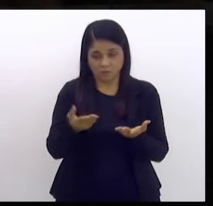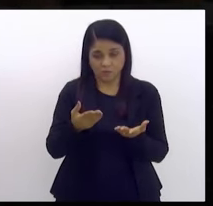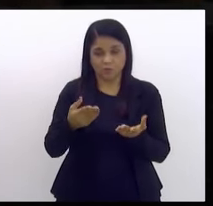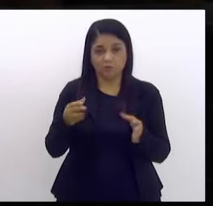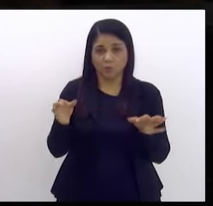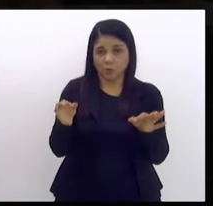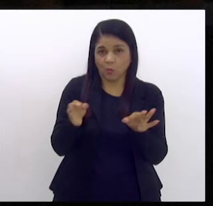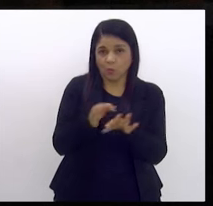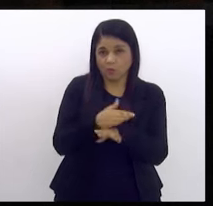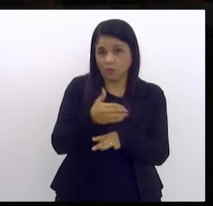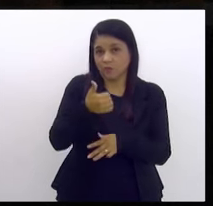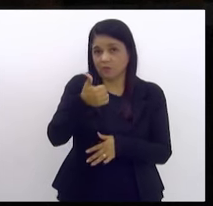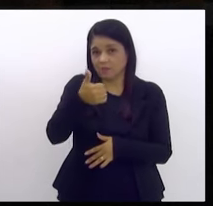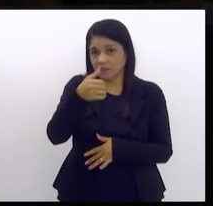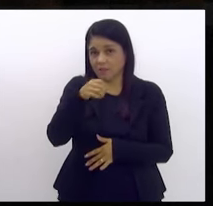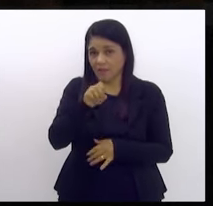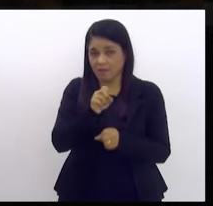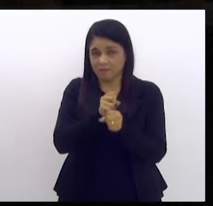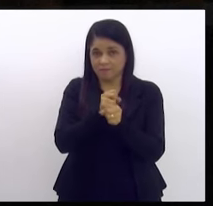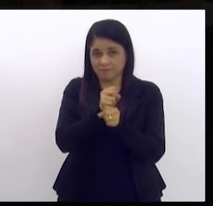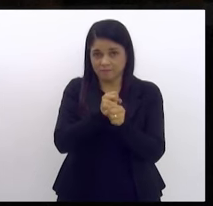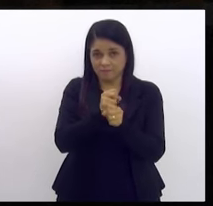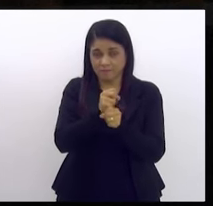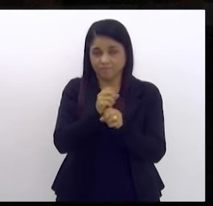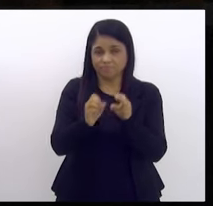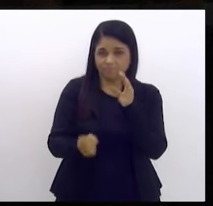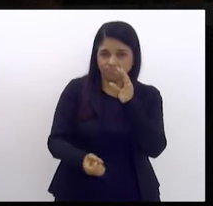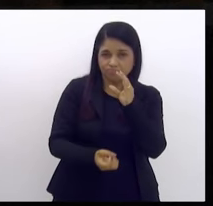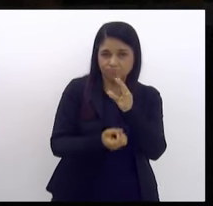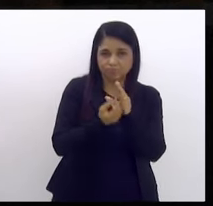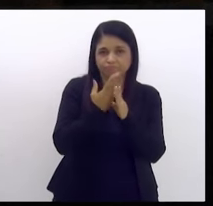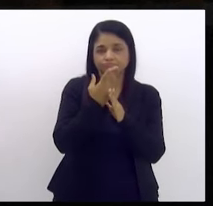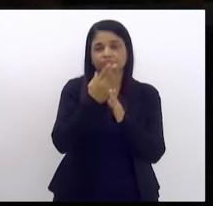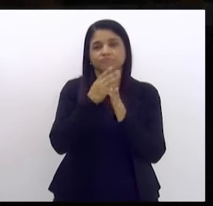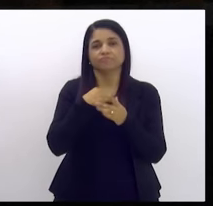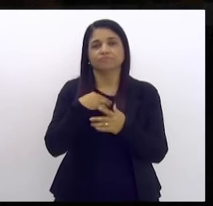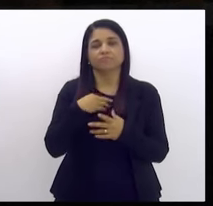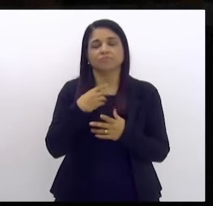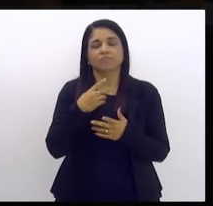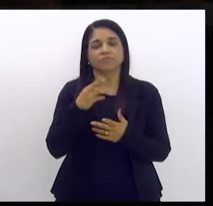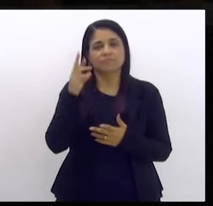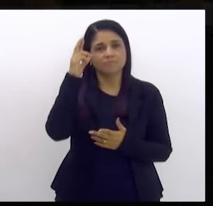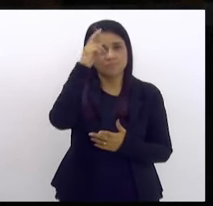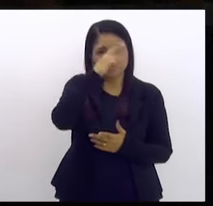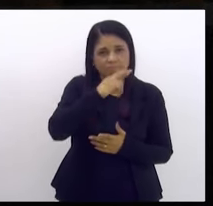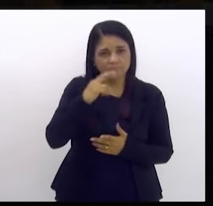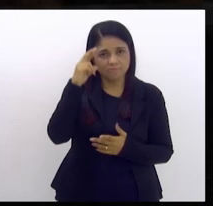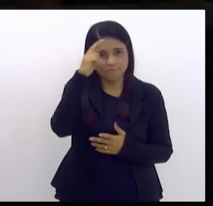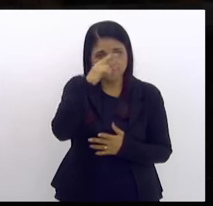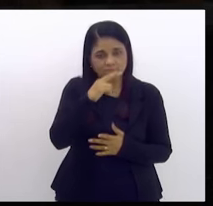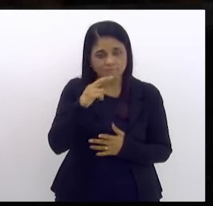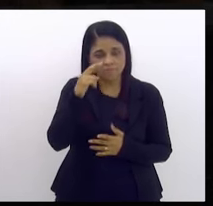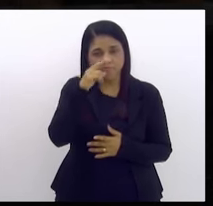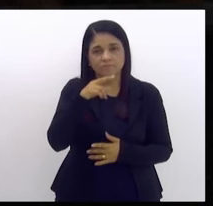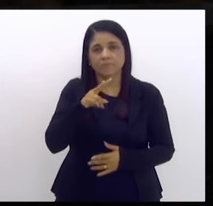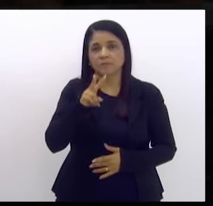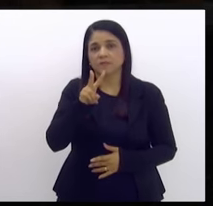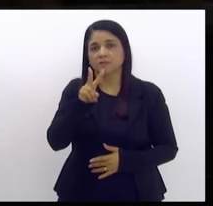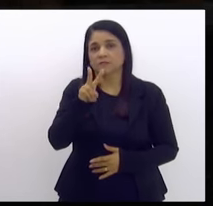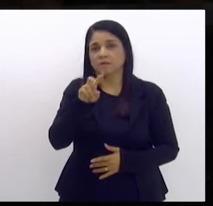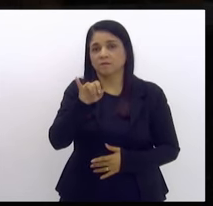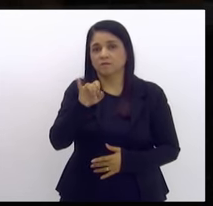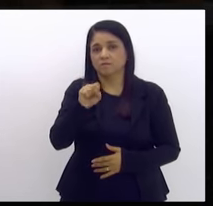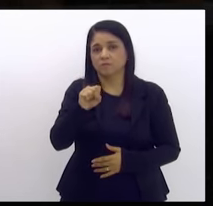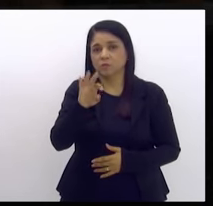deputada Dani Balbi, que implantou a realização periódica por auto-vistoria,